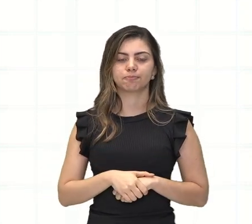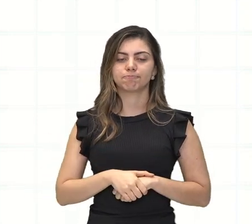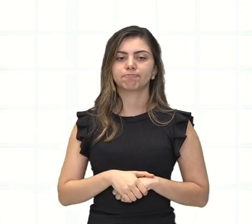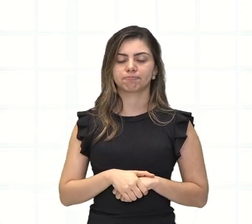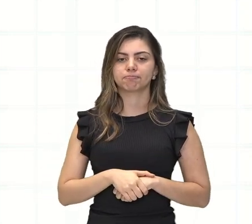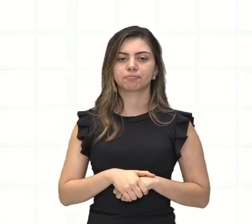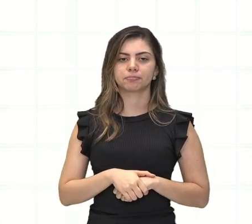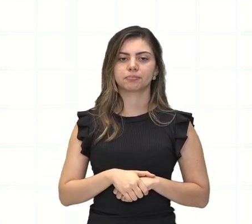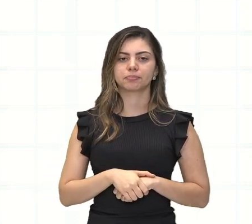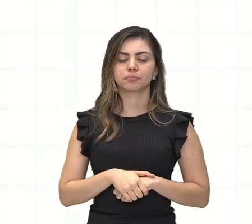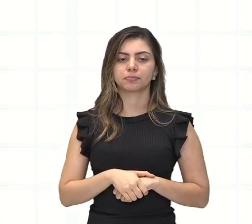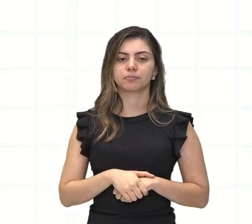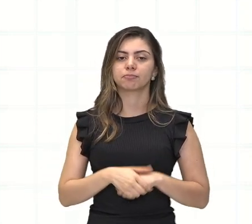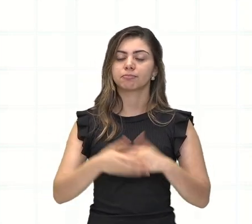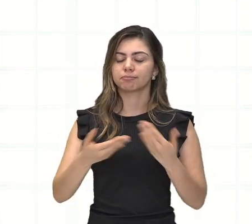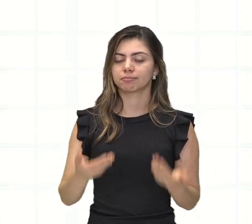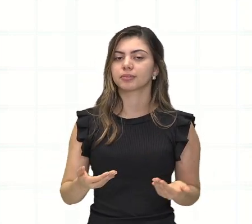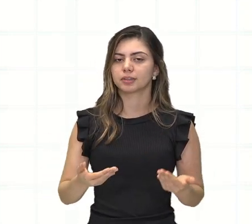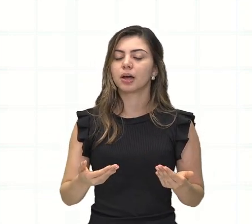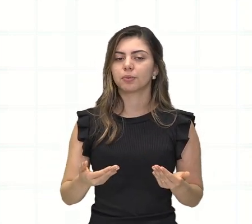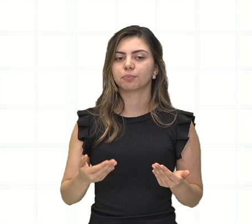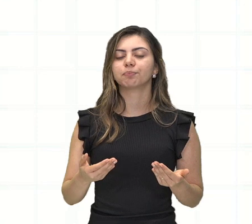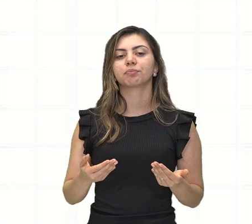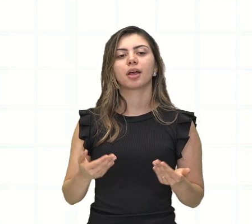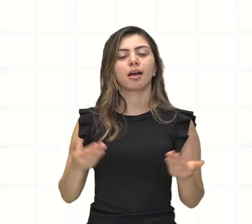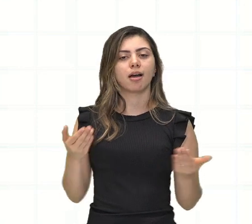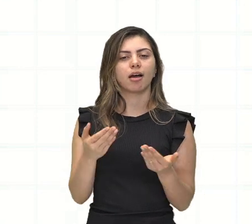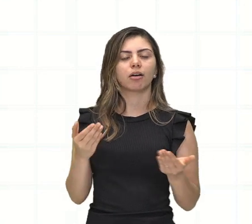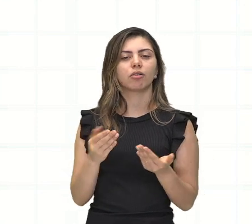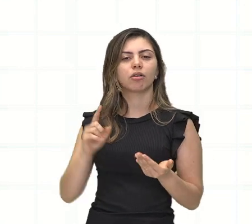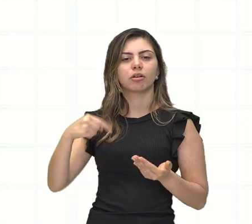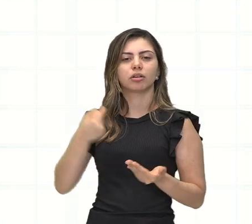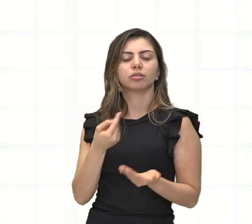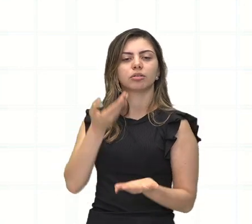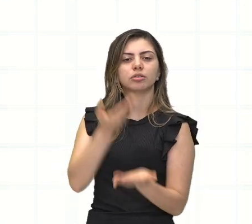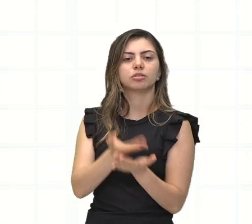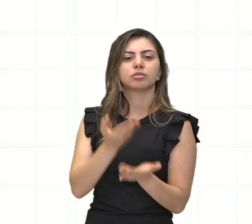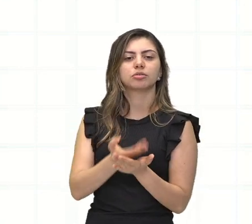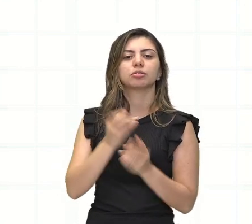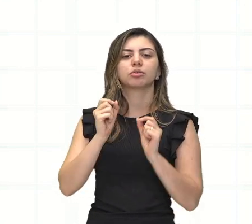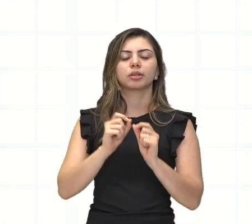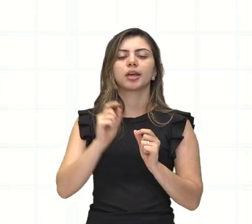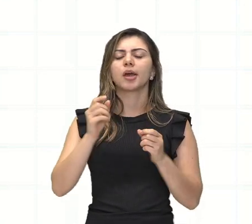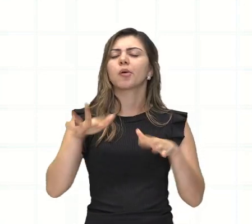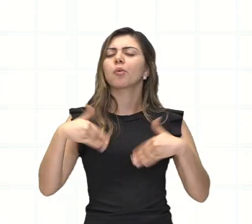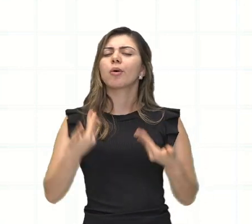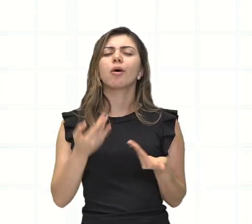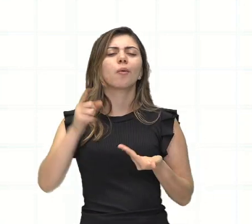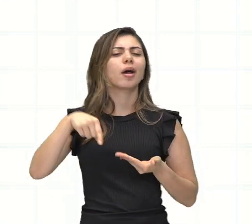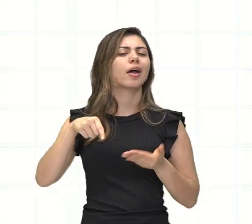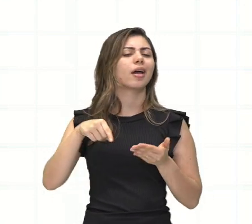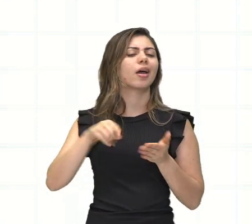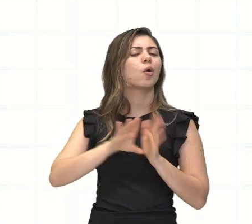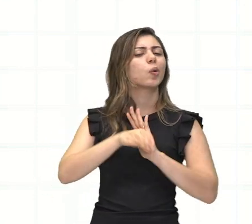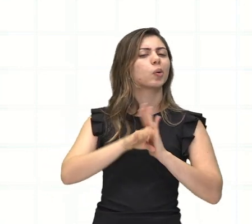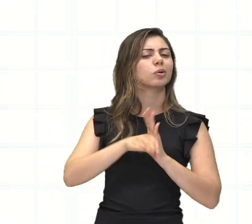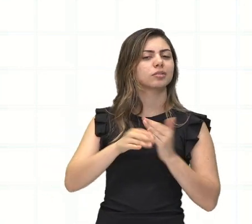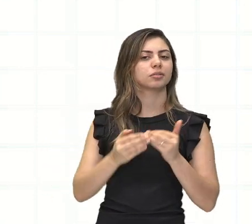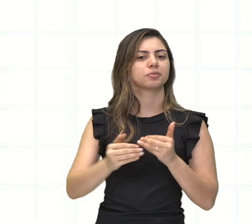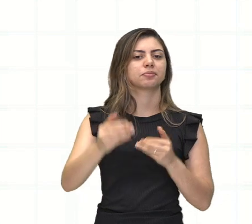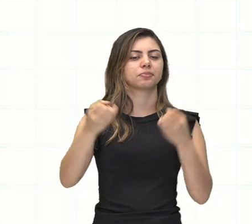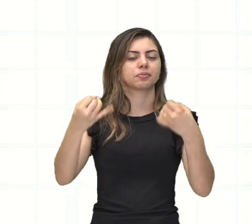bem, a partir disso, nós vamos trabalhar a conceituação. Acompanhe aí,